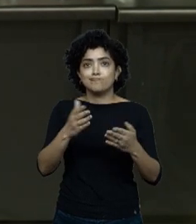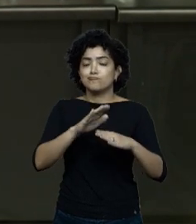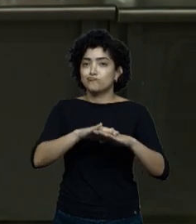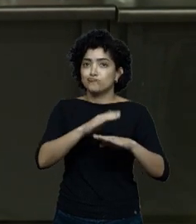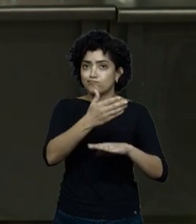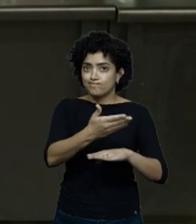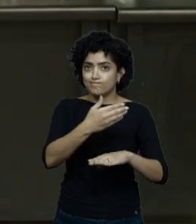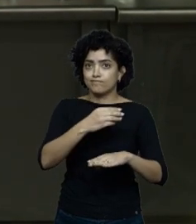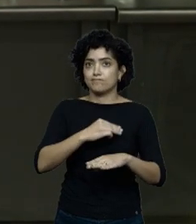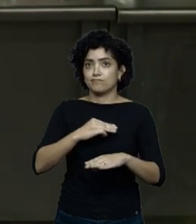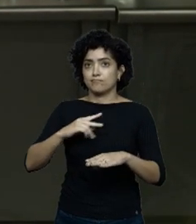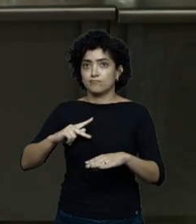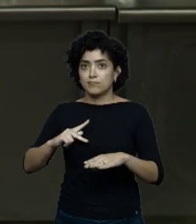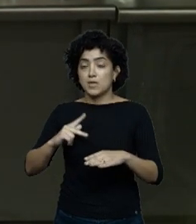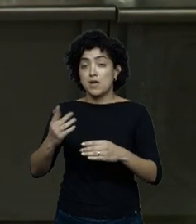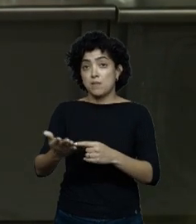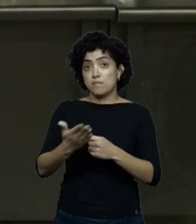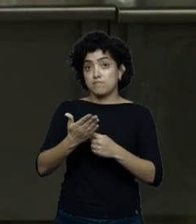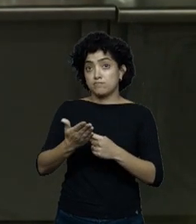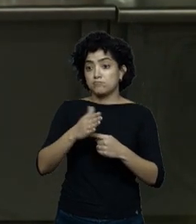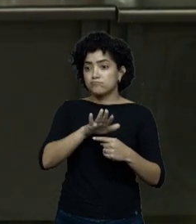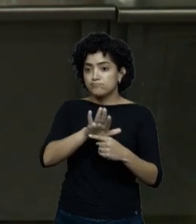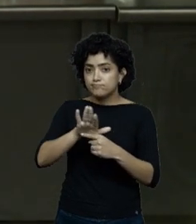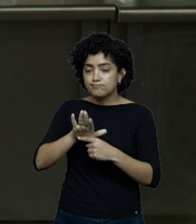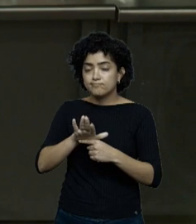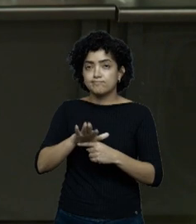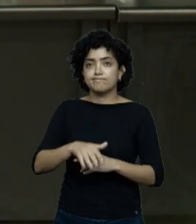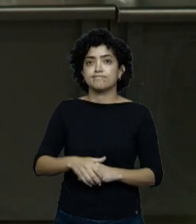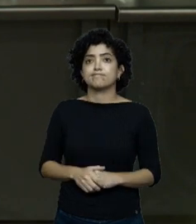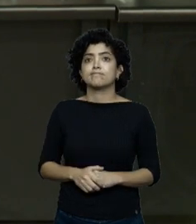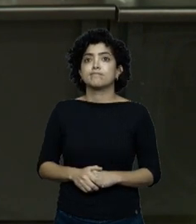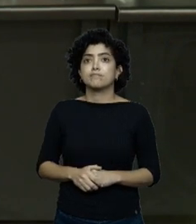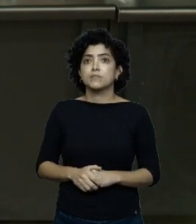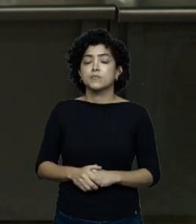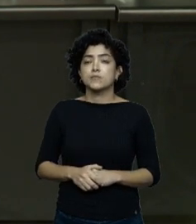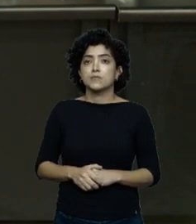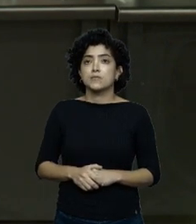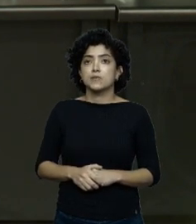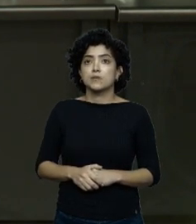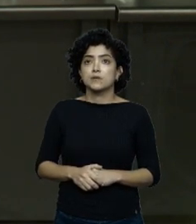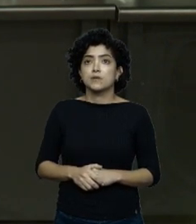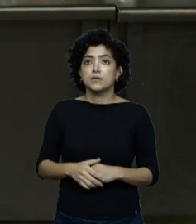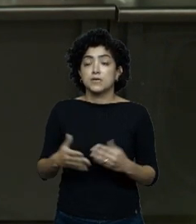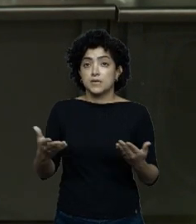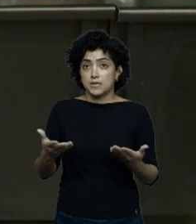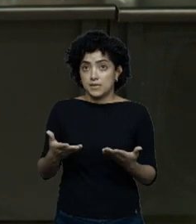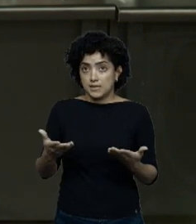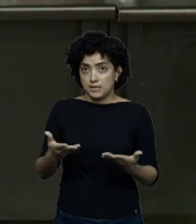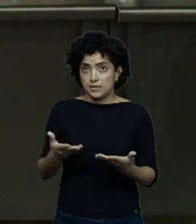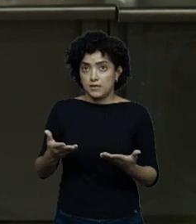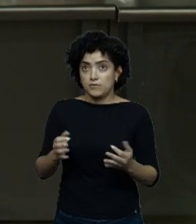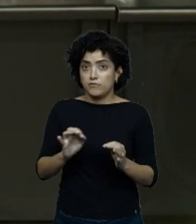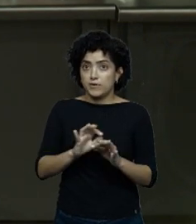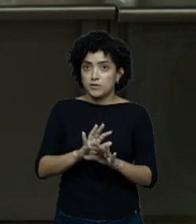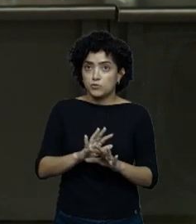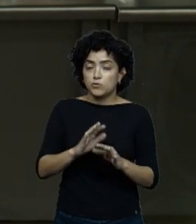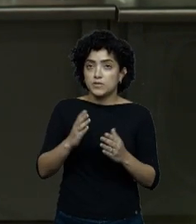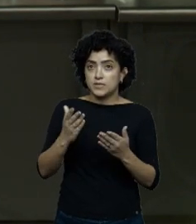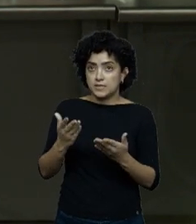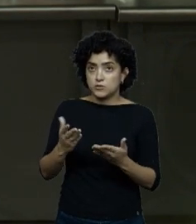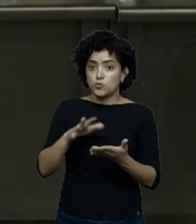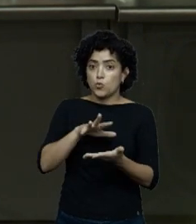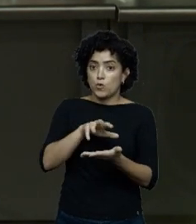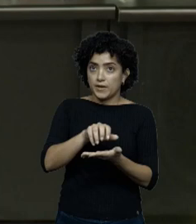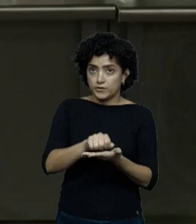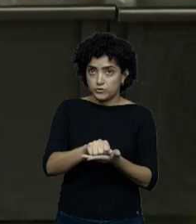é para nos ajudar nessas tratativas bom feito isso e já destacando que toda a o